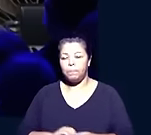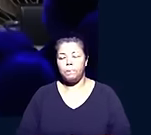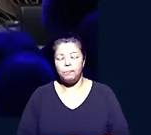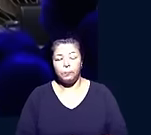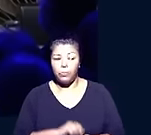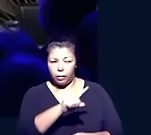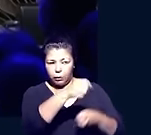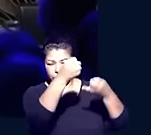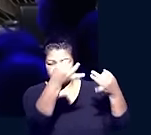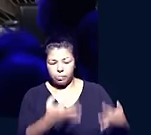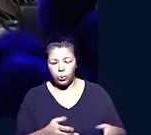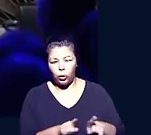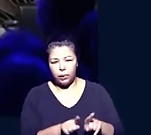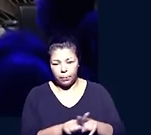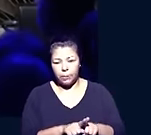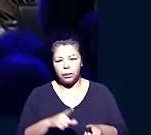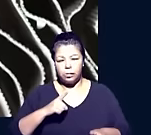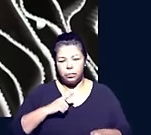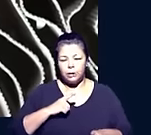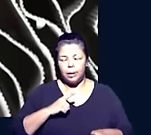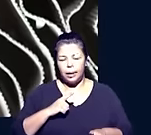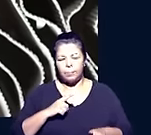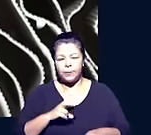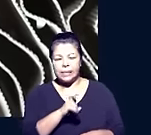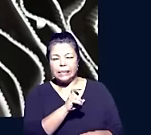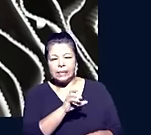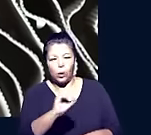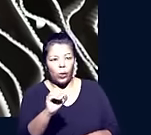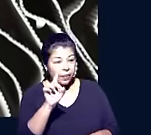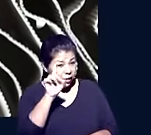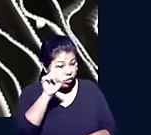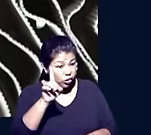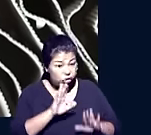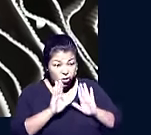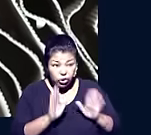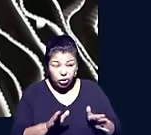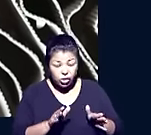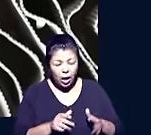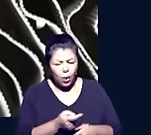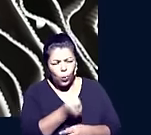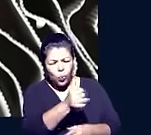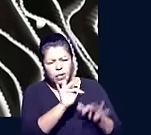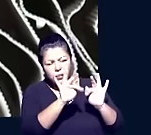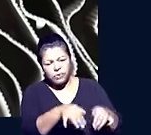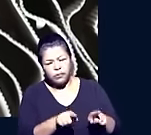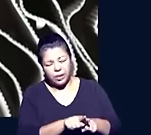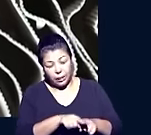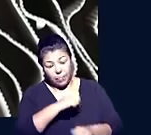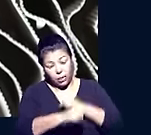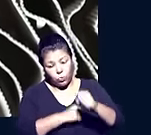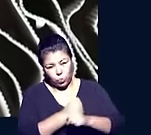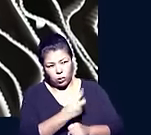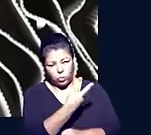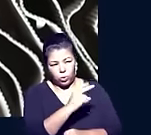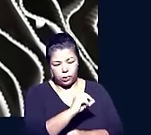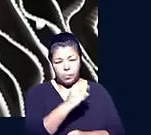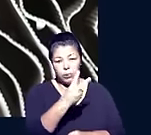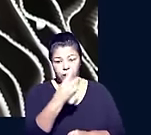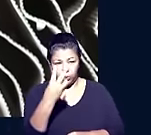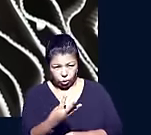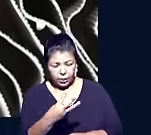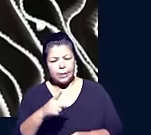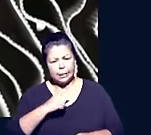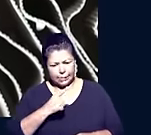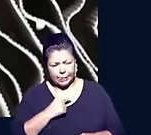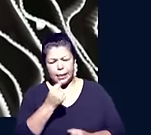com basicamente 50 dias de funcionamento do congresso nacional esse ano e nós temos algumas pautas para vencer econômicas nós temos umas